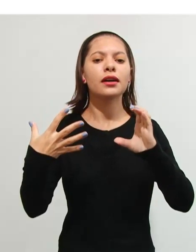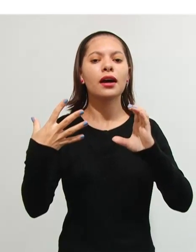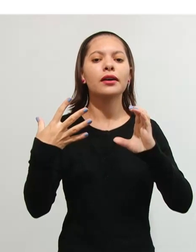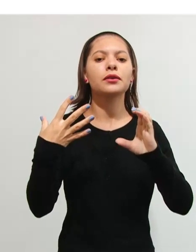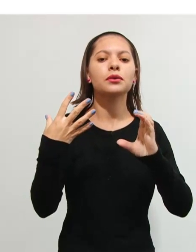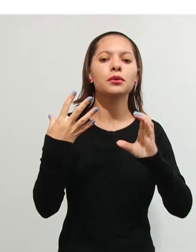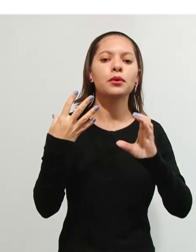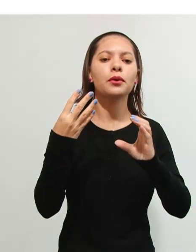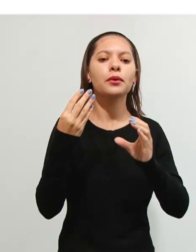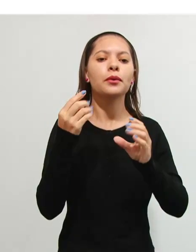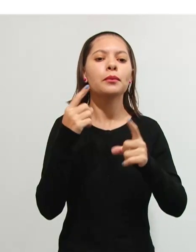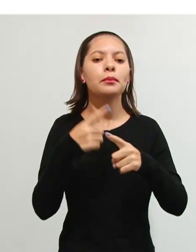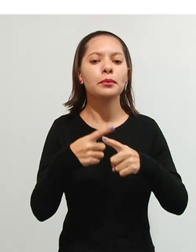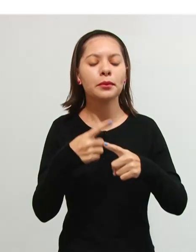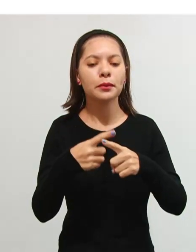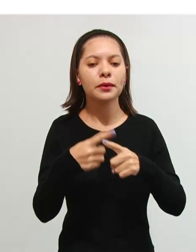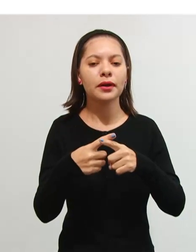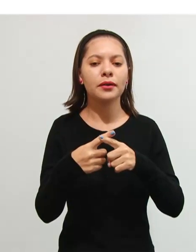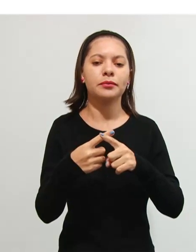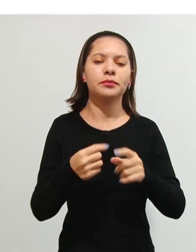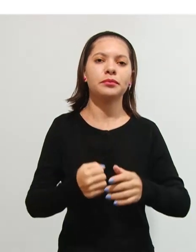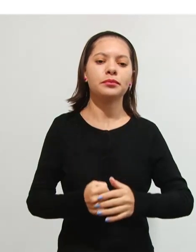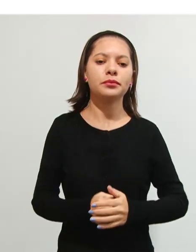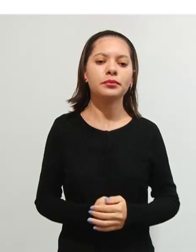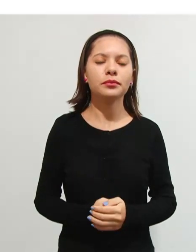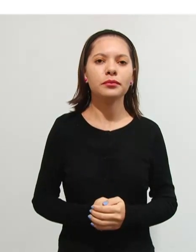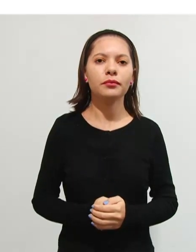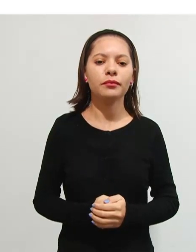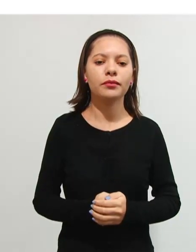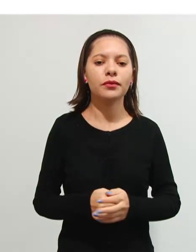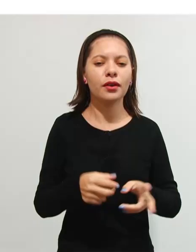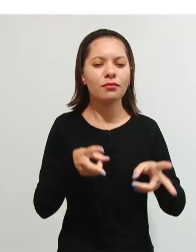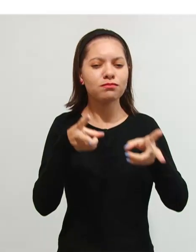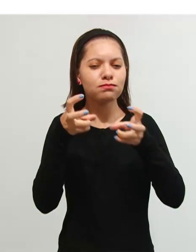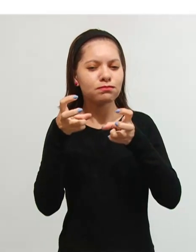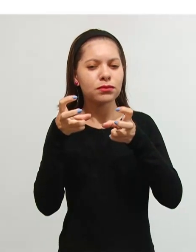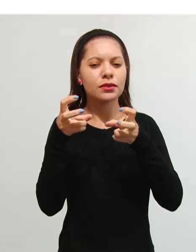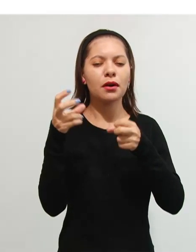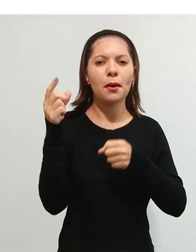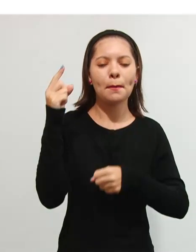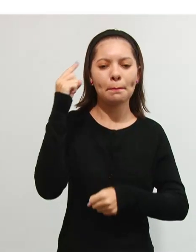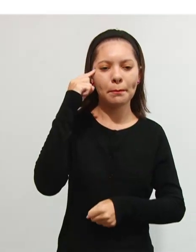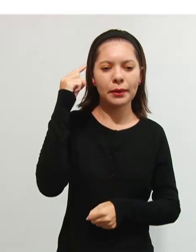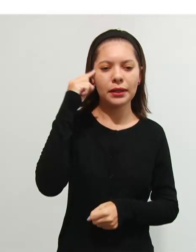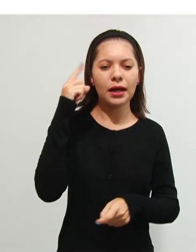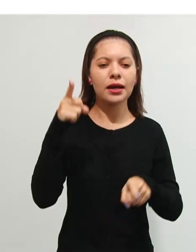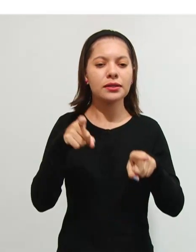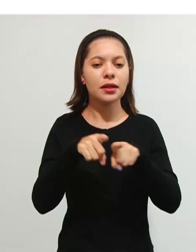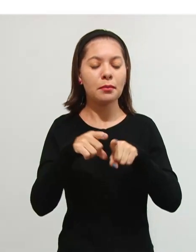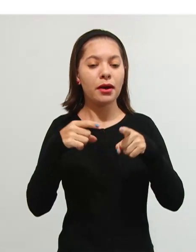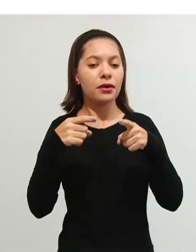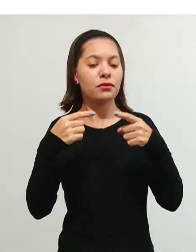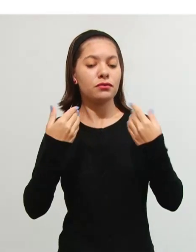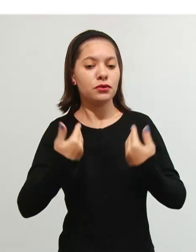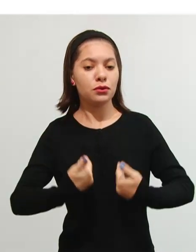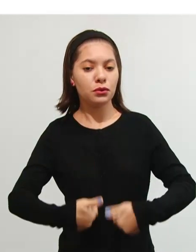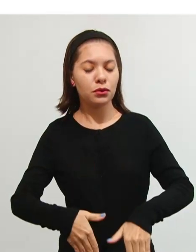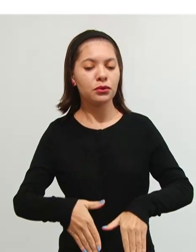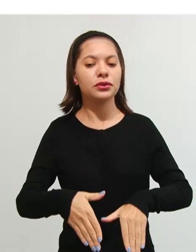ele desconsiderou as questões mentais, as questões